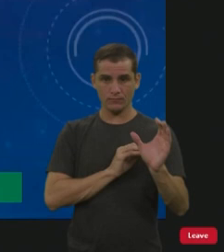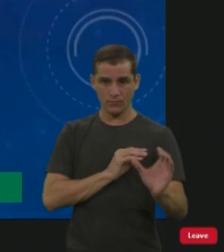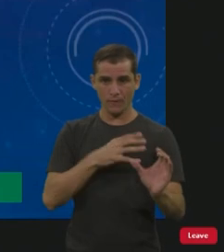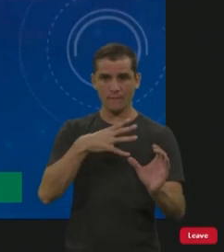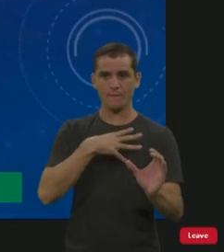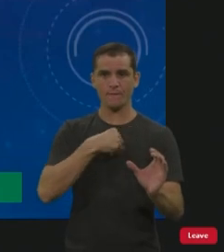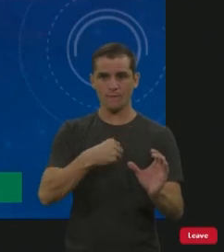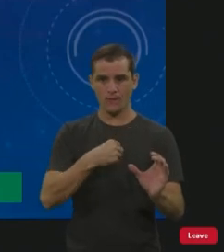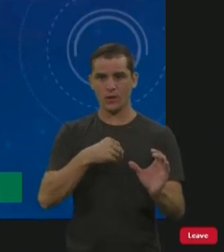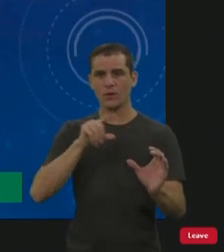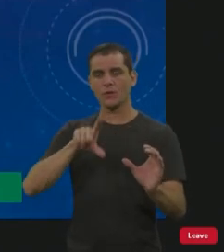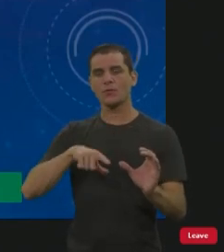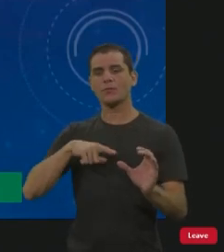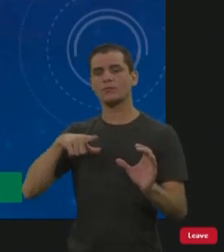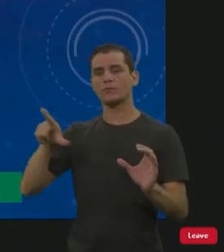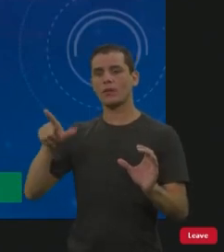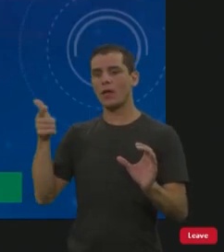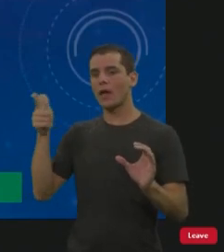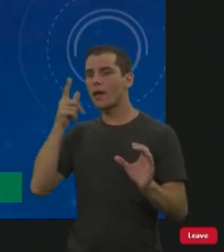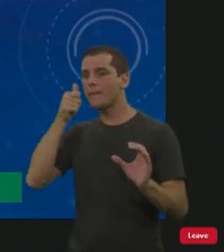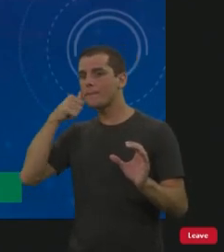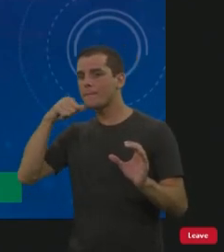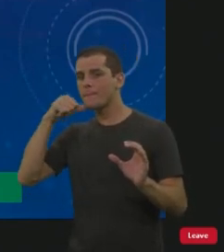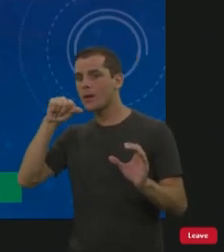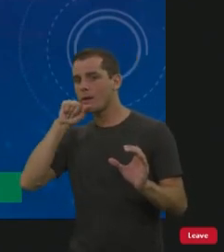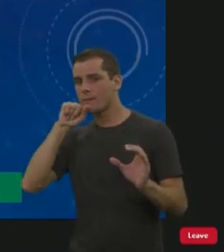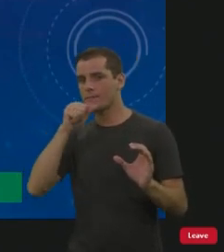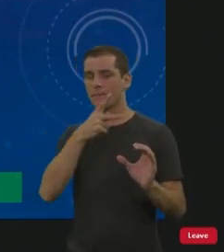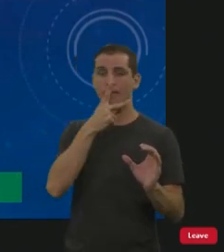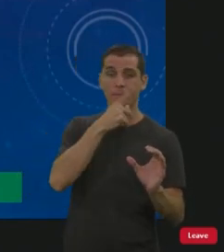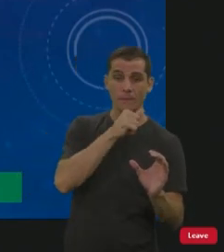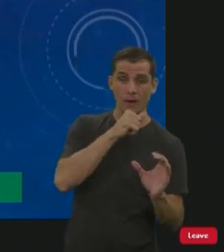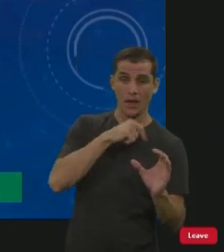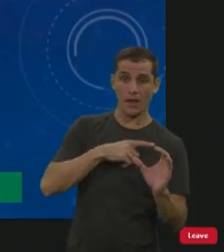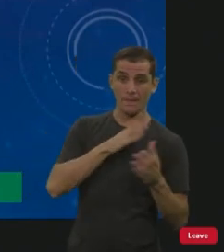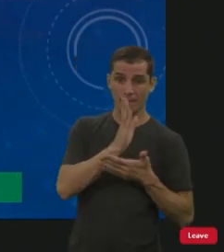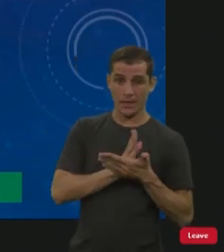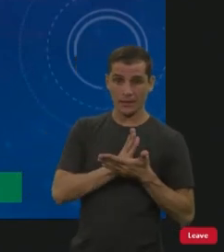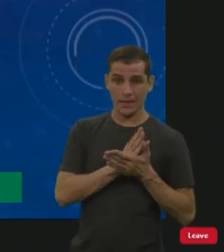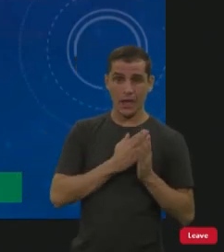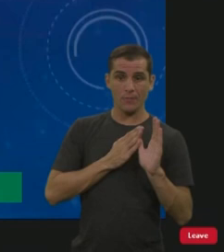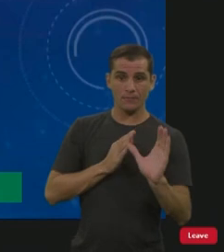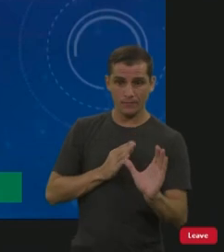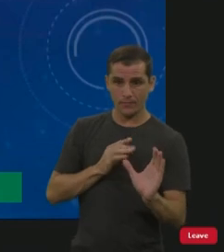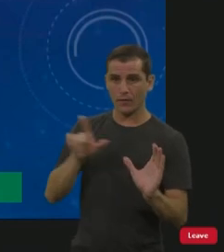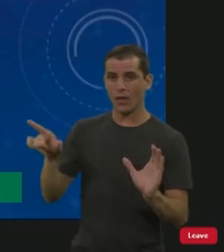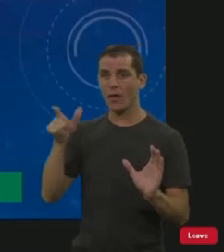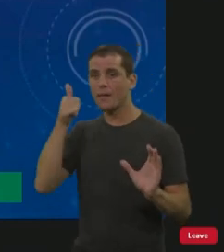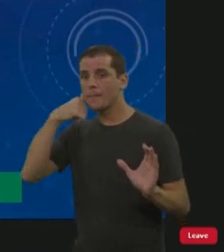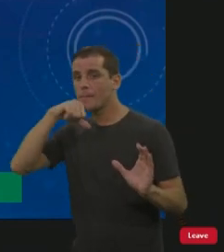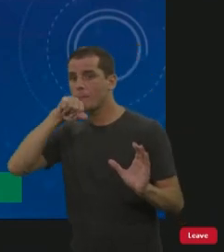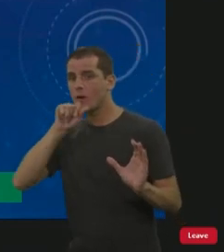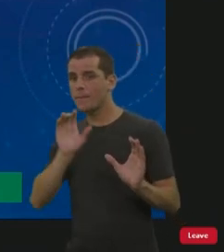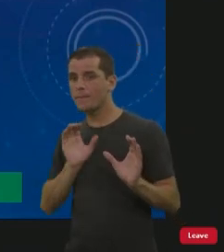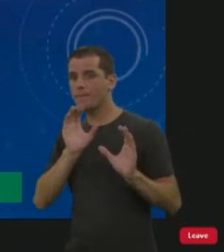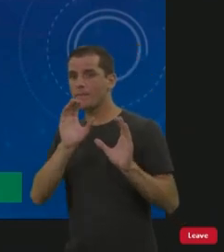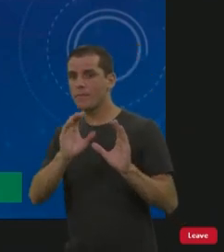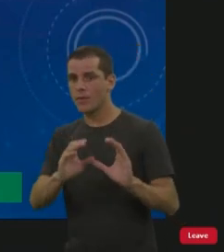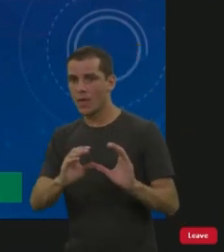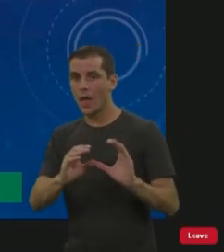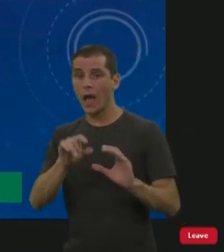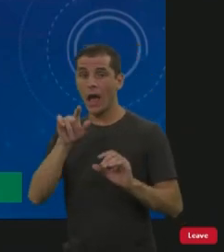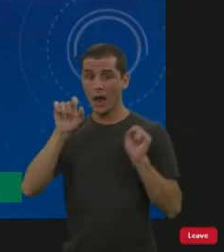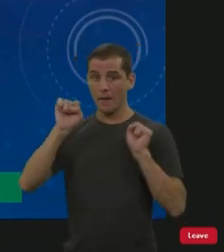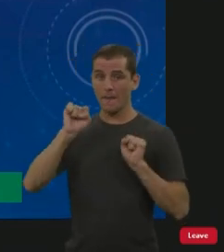das doenças genéticas, né? Então, a primeira probabilidade é de ambos os pais darem o gene